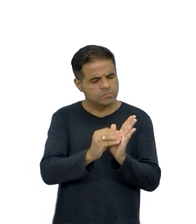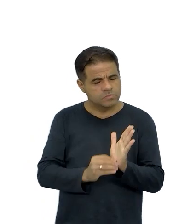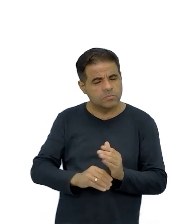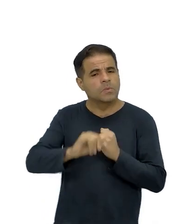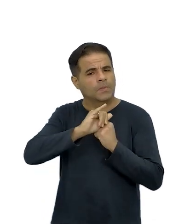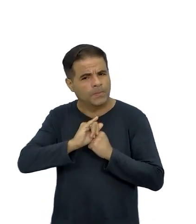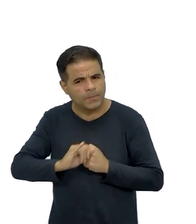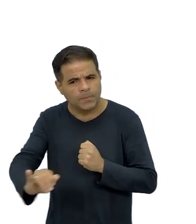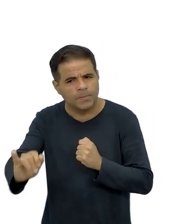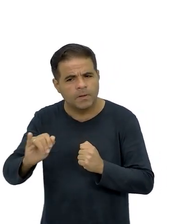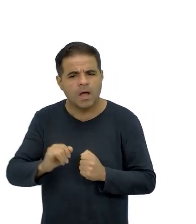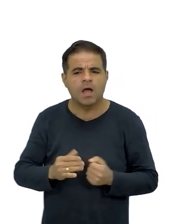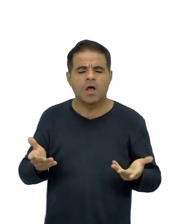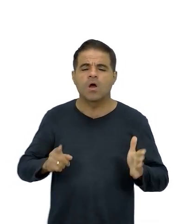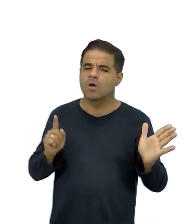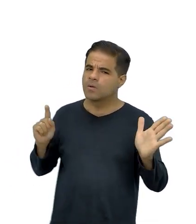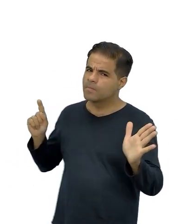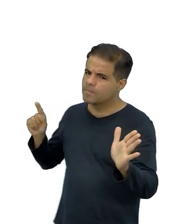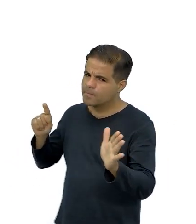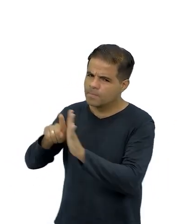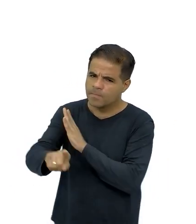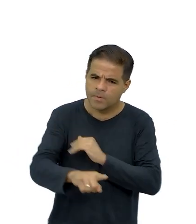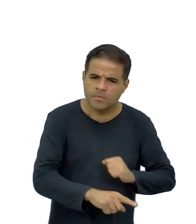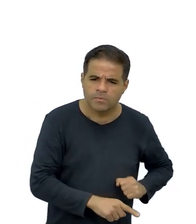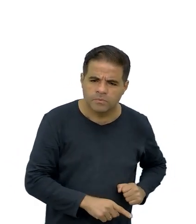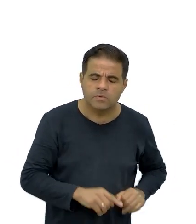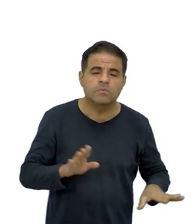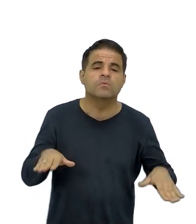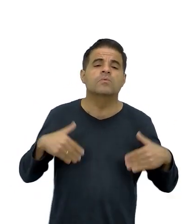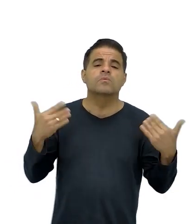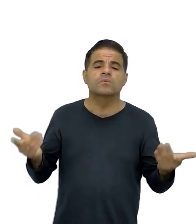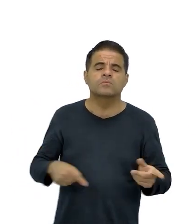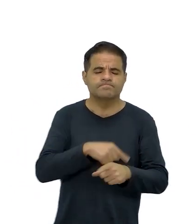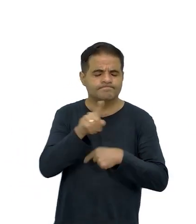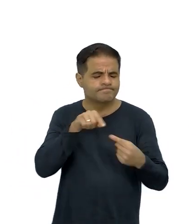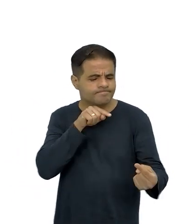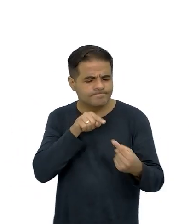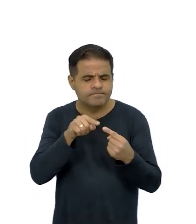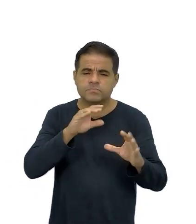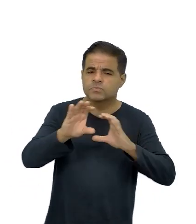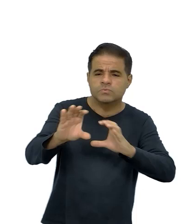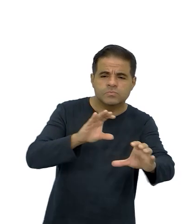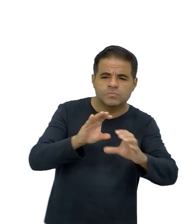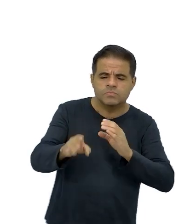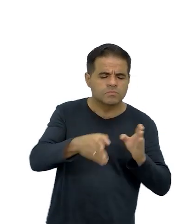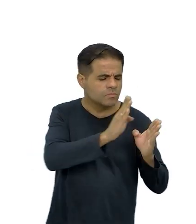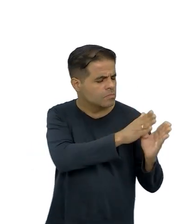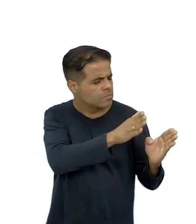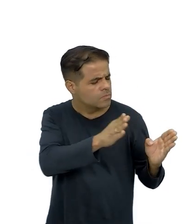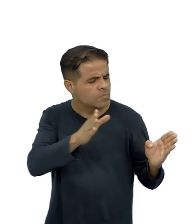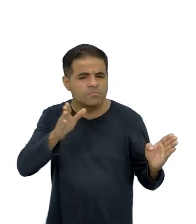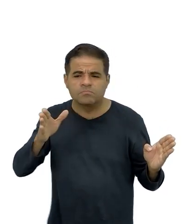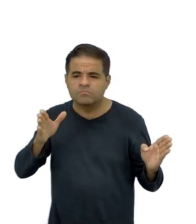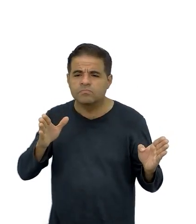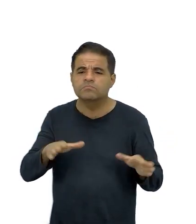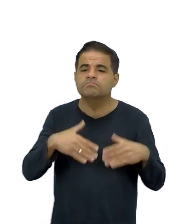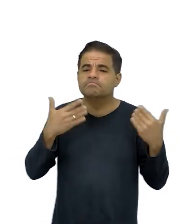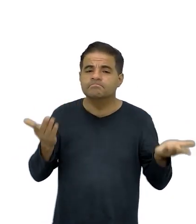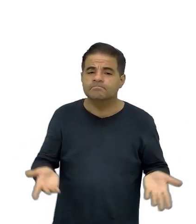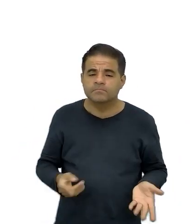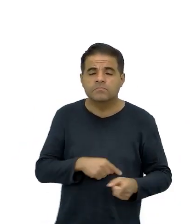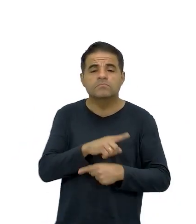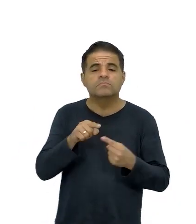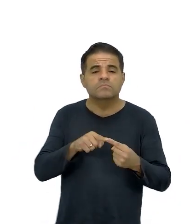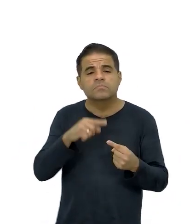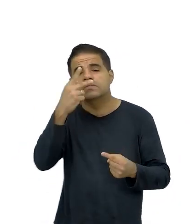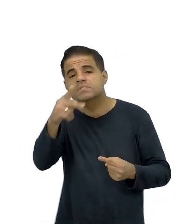lenda. Então, eu pergunto a vocês, qual é o propósito comunicativo dessa sequência didática? E qual